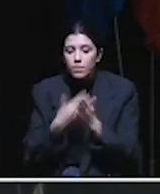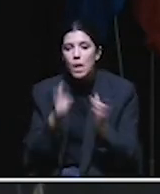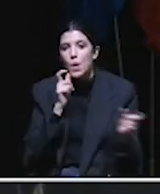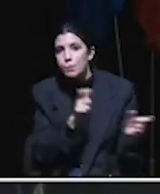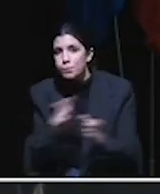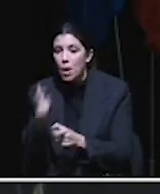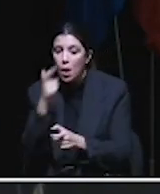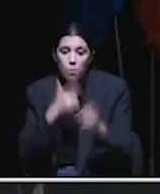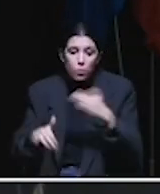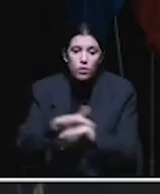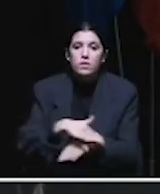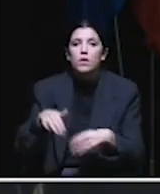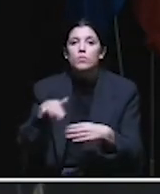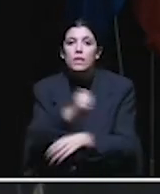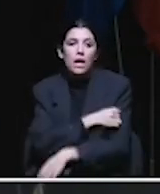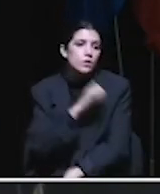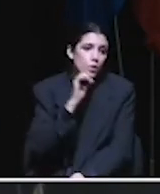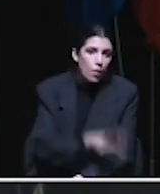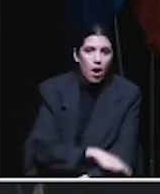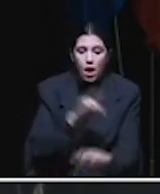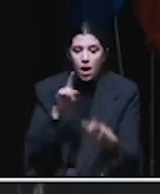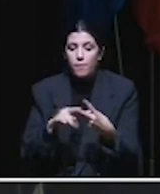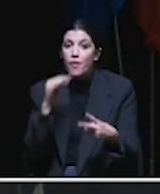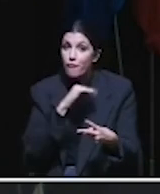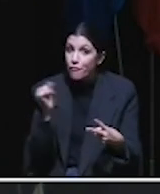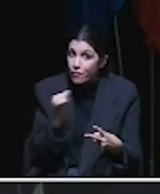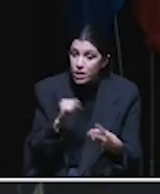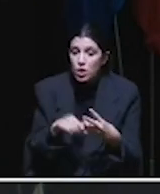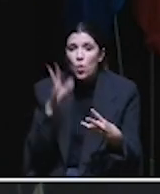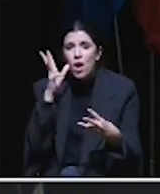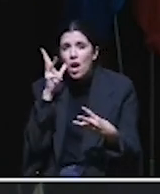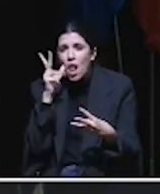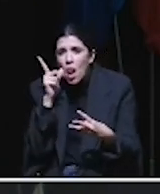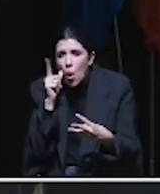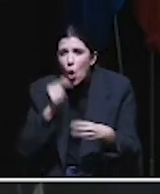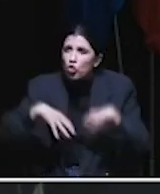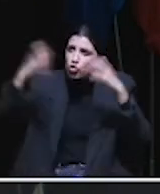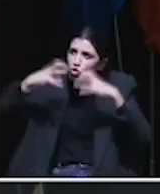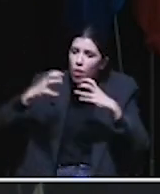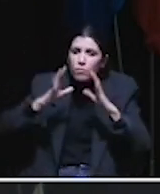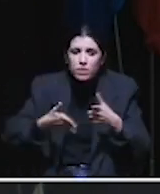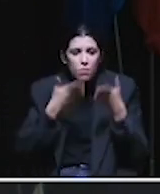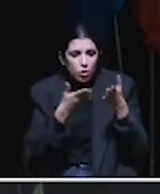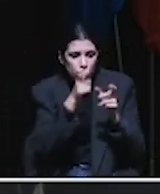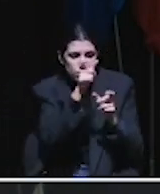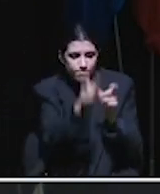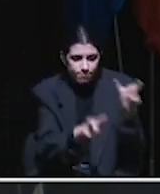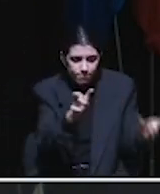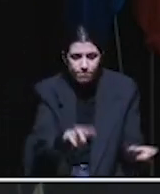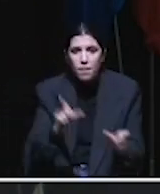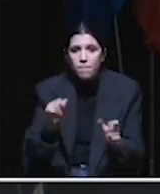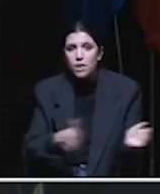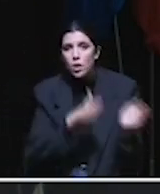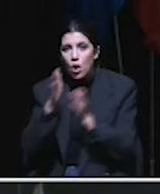para a população em situação de sem-abrigo, para quando faz muito frio, muito calor e chove intensamente. É também preciso que haja planos